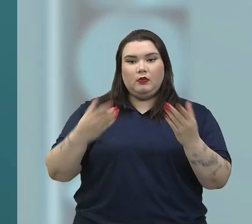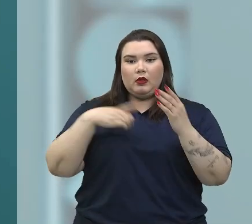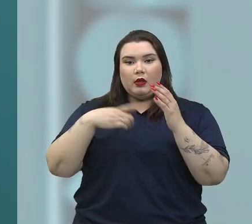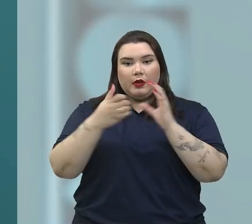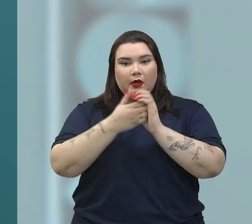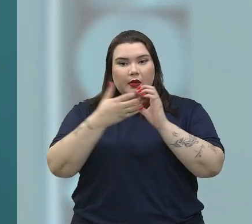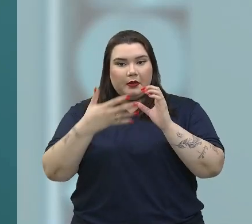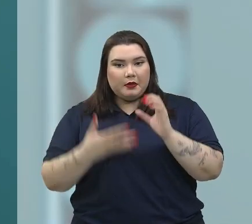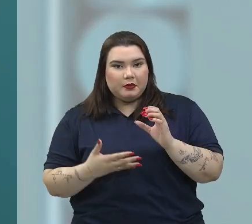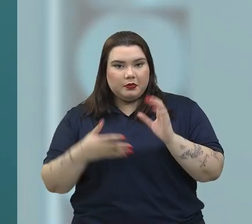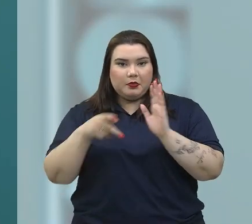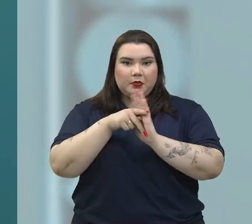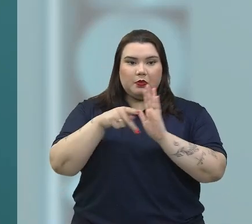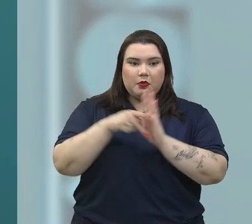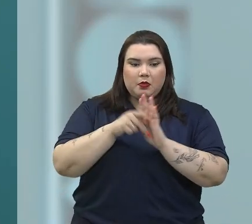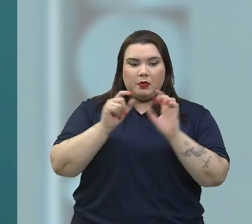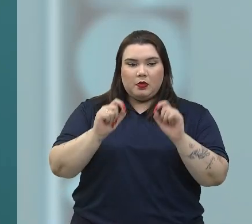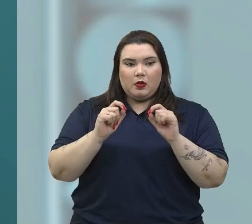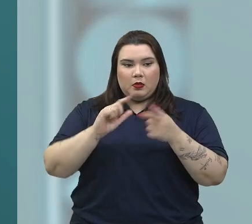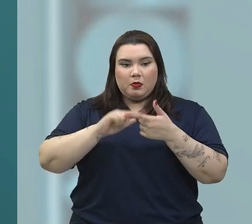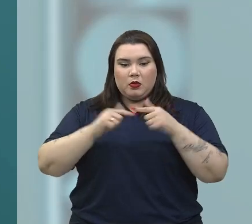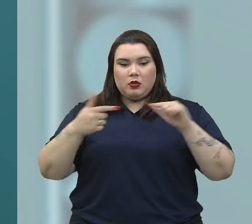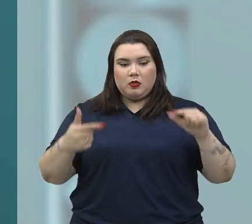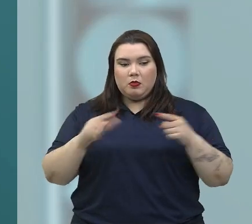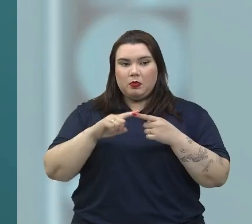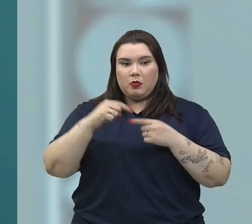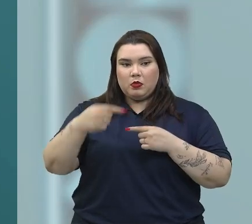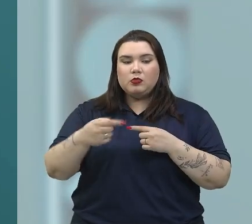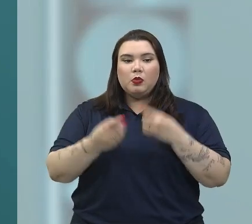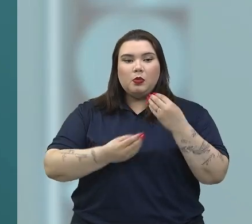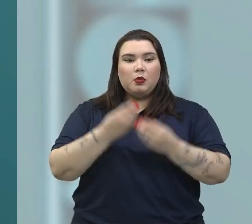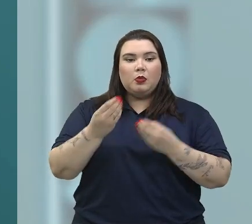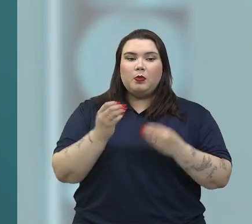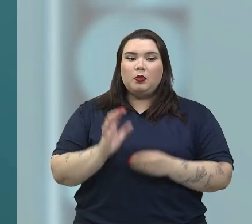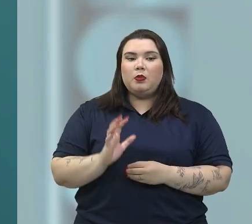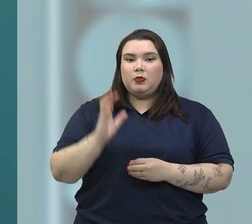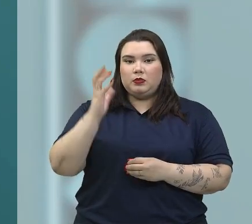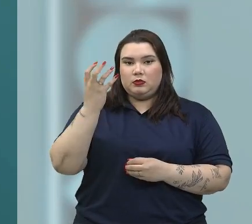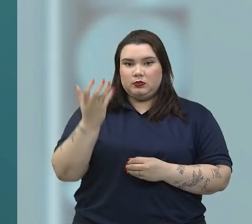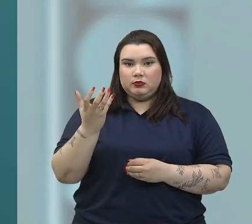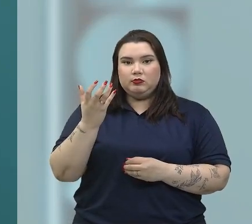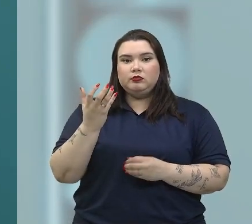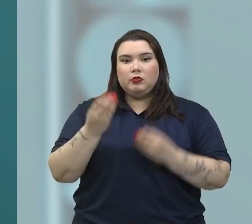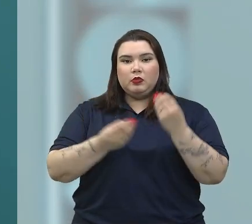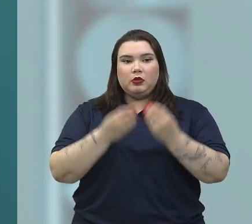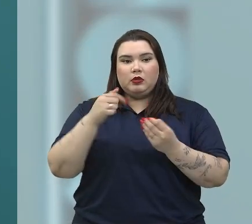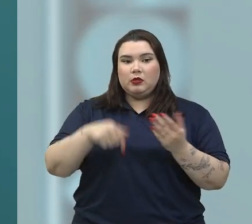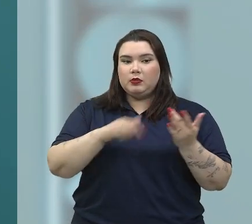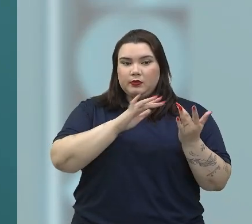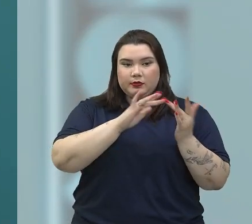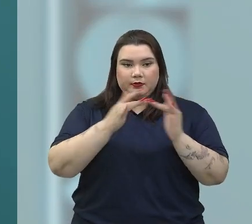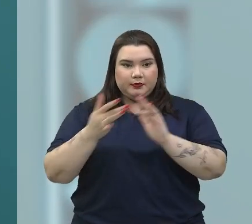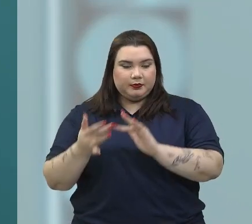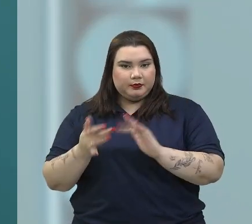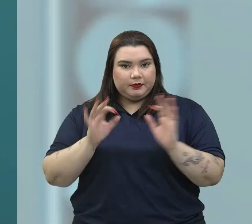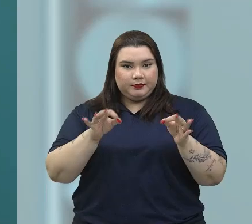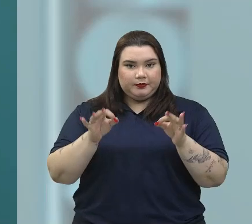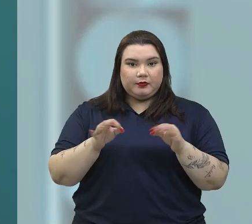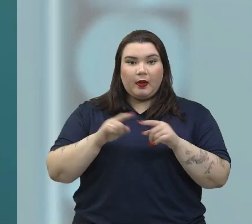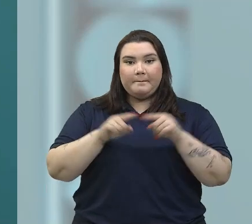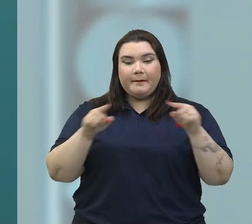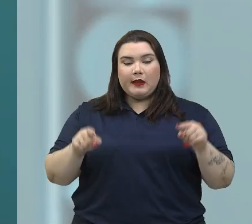características pós-modernas, e a gente vai perceber como isso acontece dentro desse contexto aí. Mas antes,